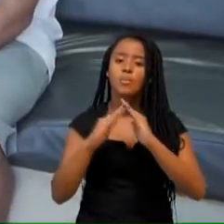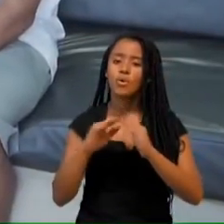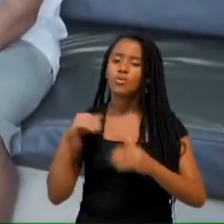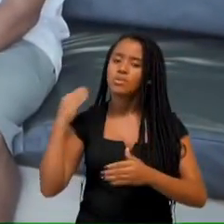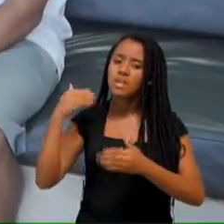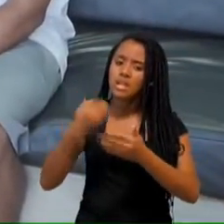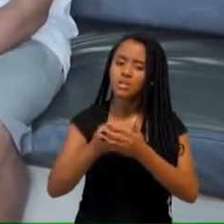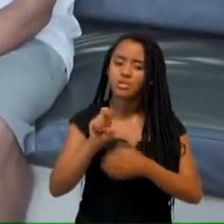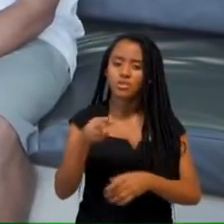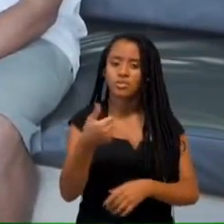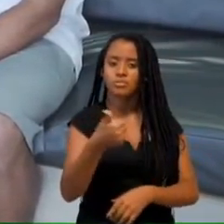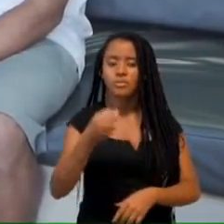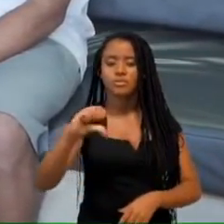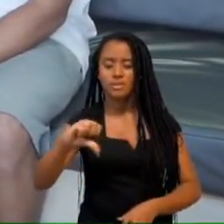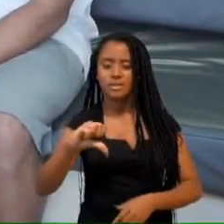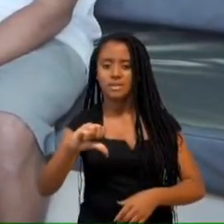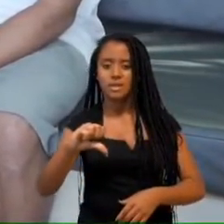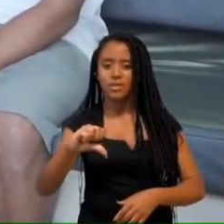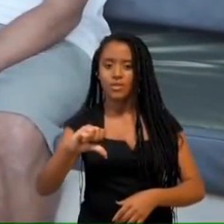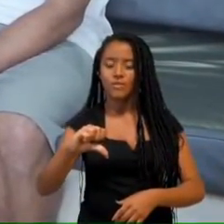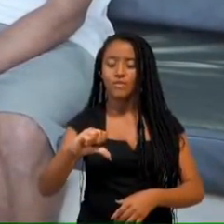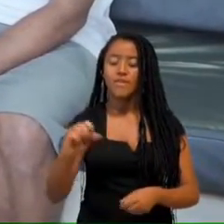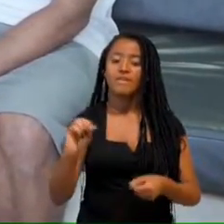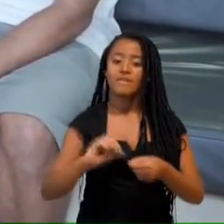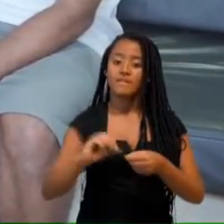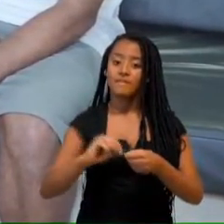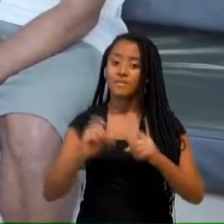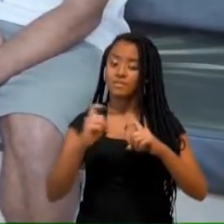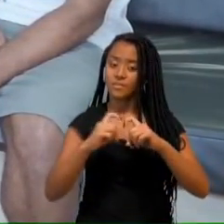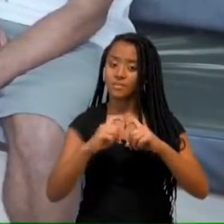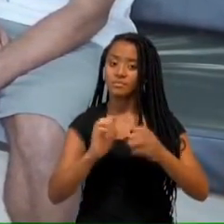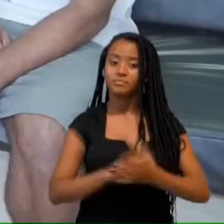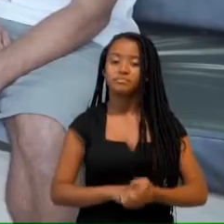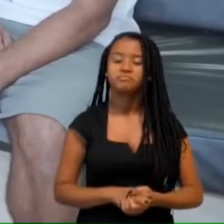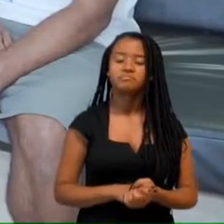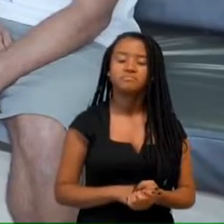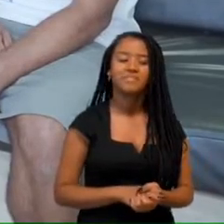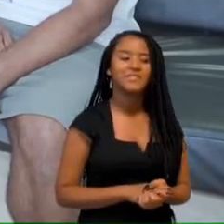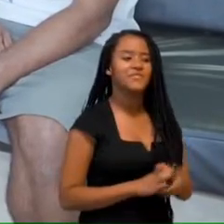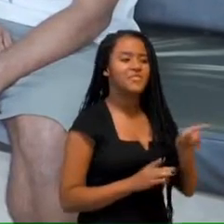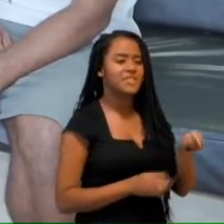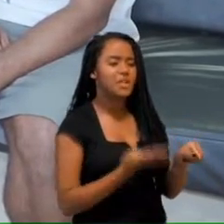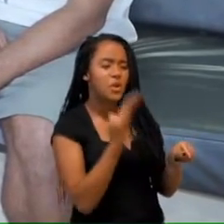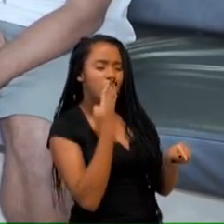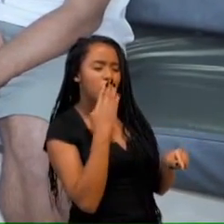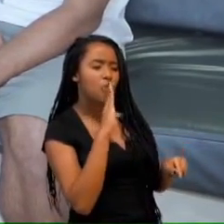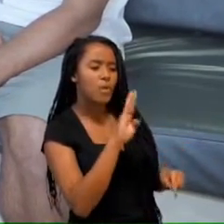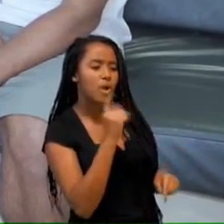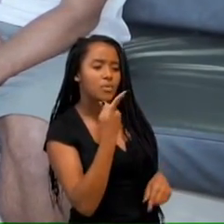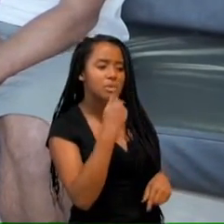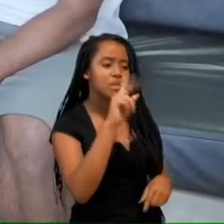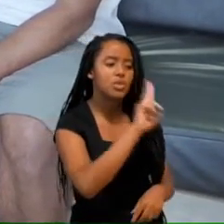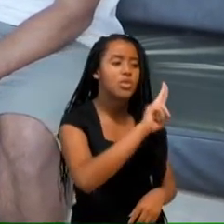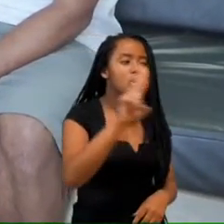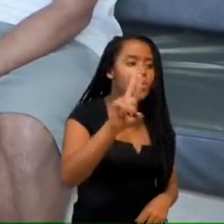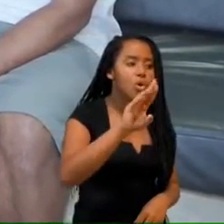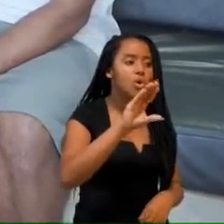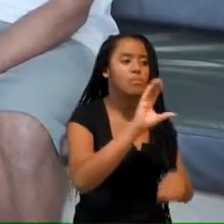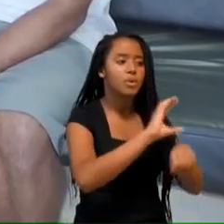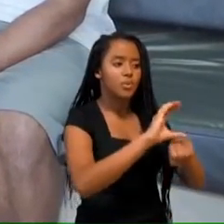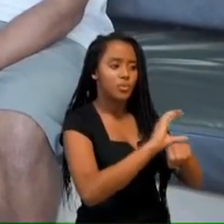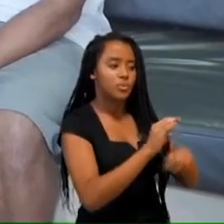minutinho que tá chegando gente nova por aqui né Jonathan você seu nome seu curso Desde quando você tá aqui na moradia